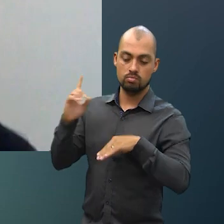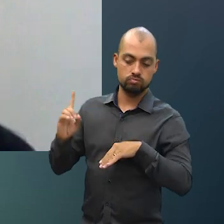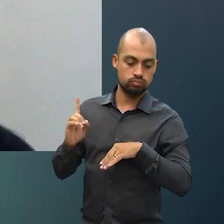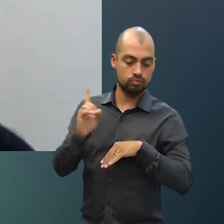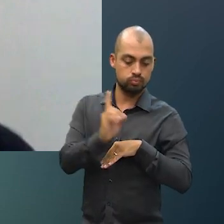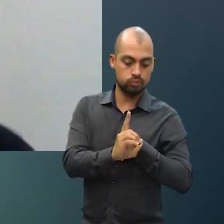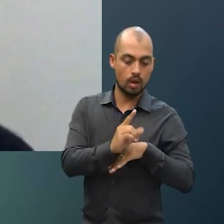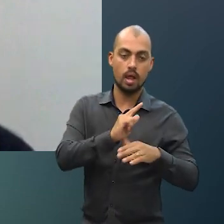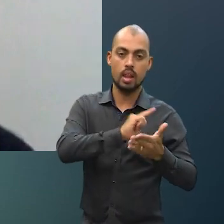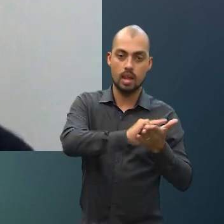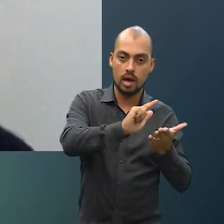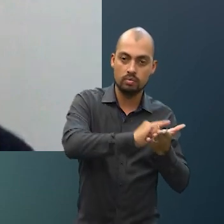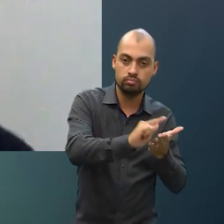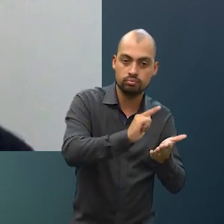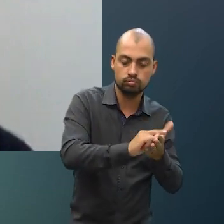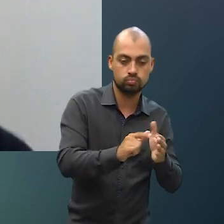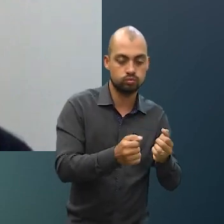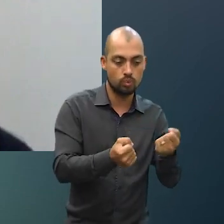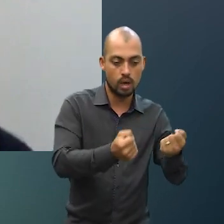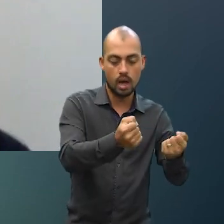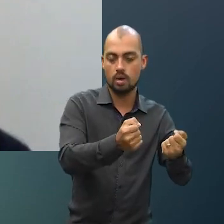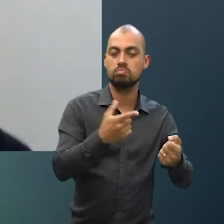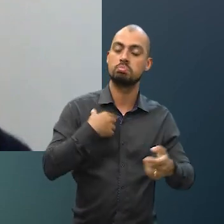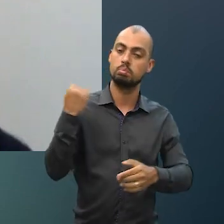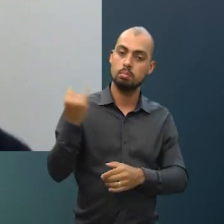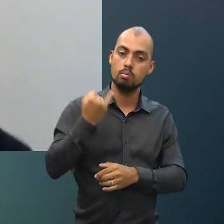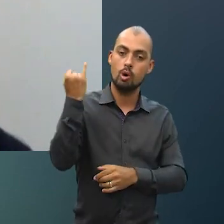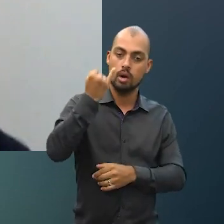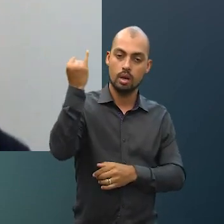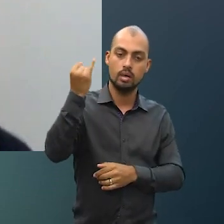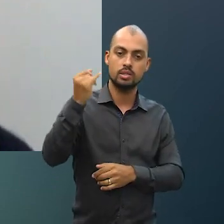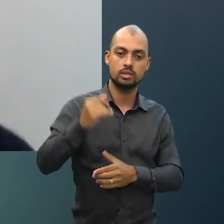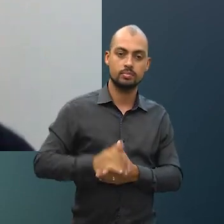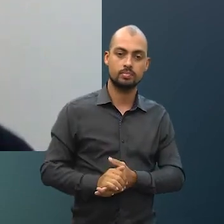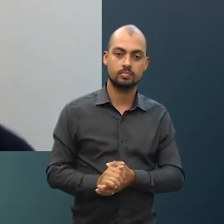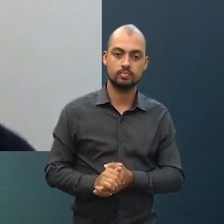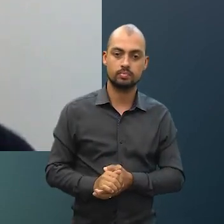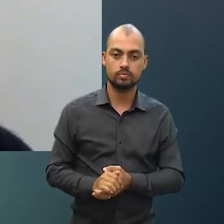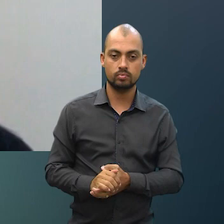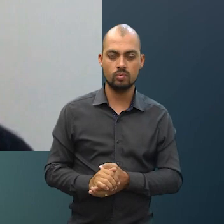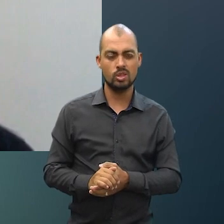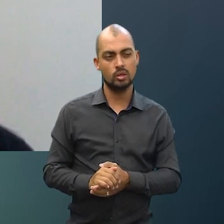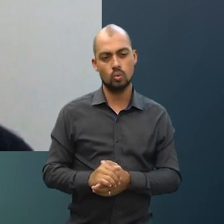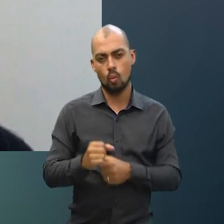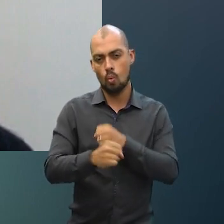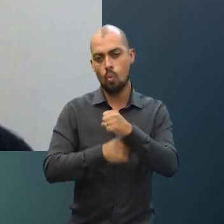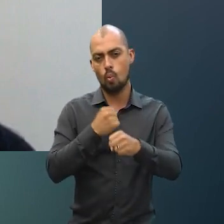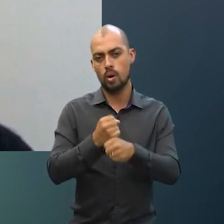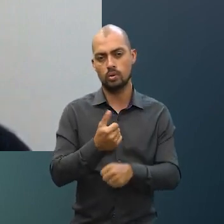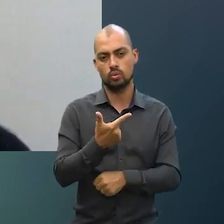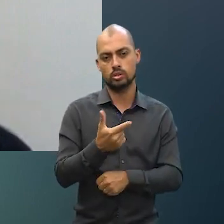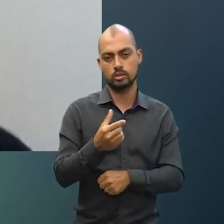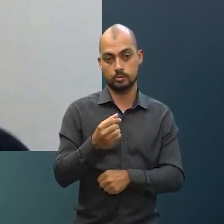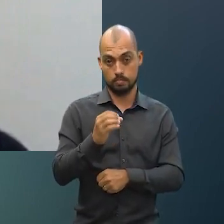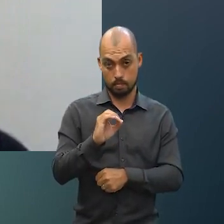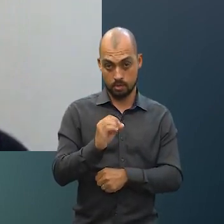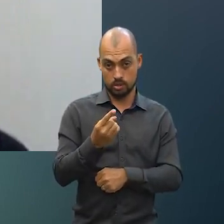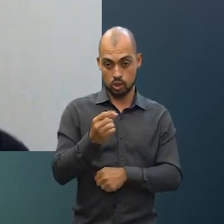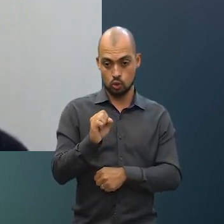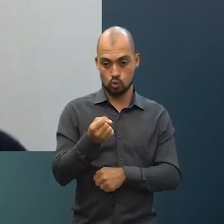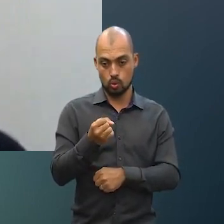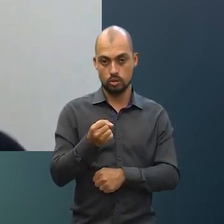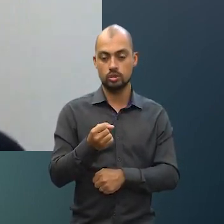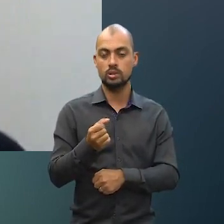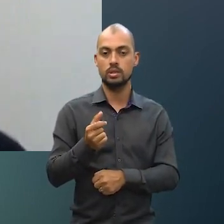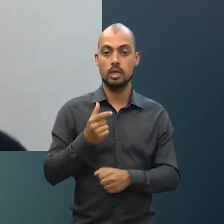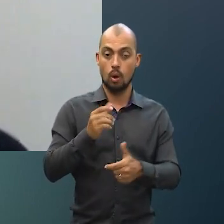E foi num momento importante da economia hídrica no país, né? Em 2018 a gente estava passando por um problema